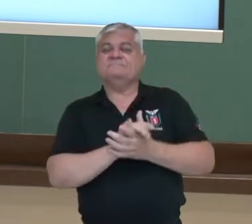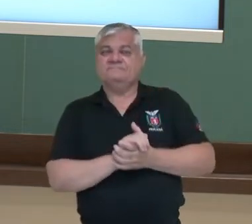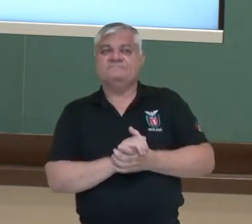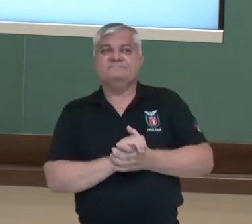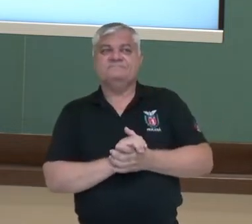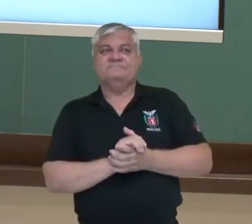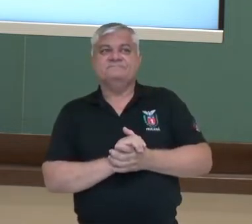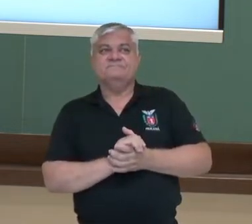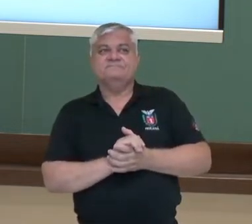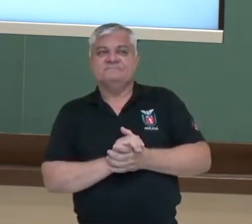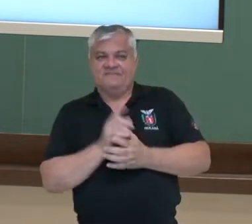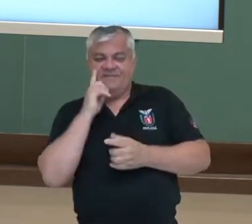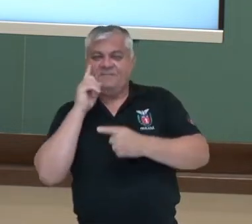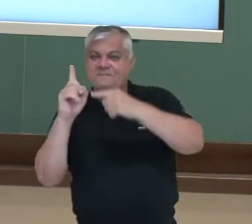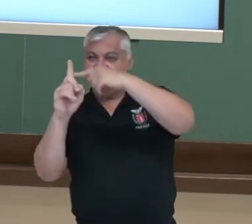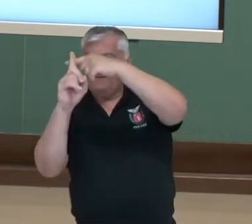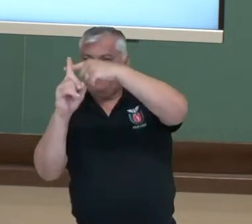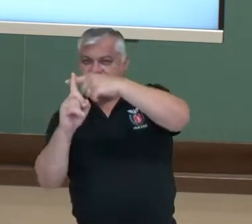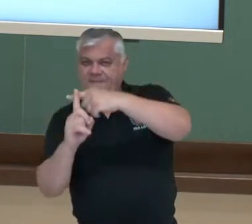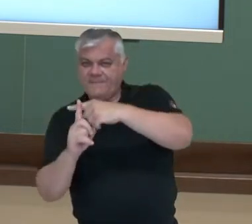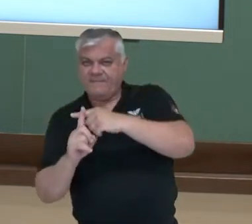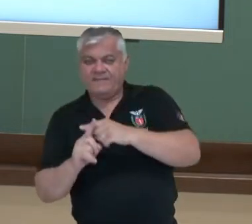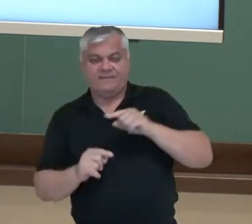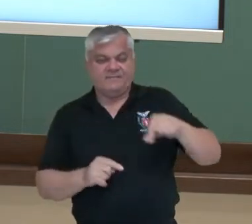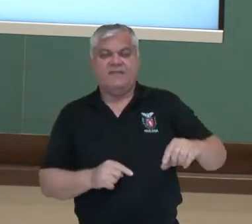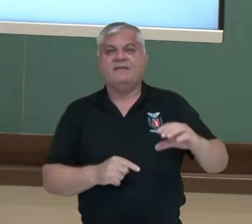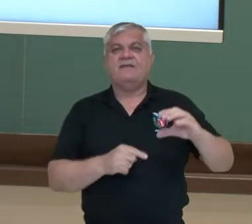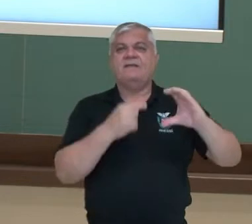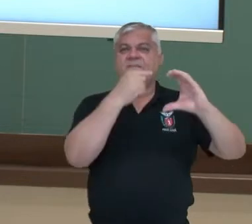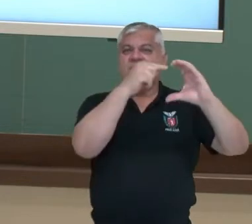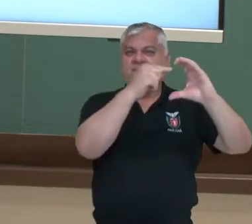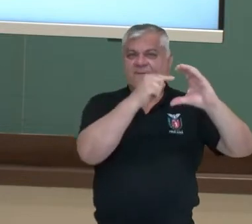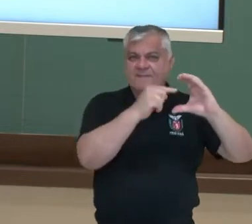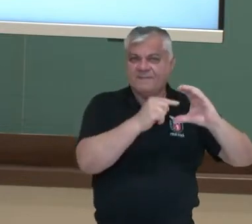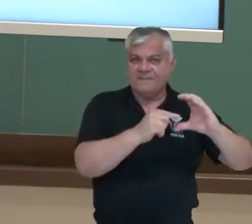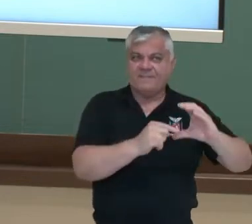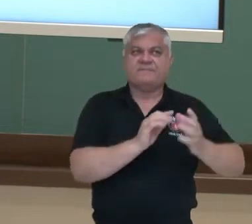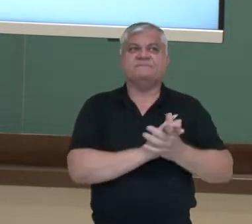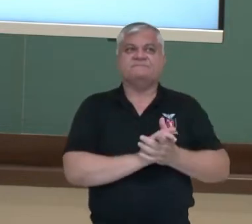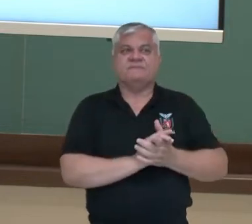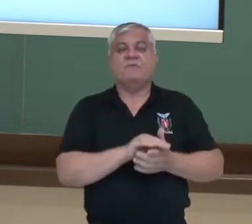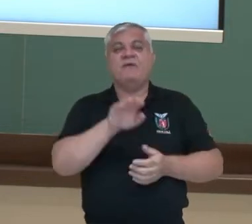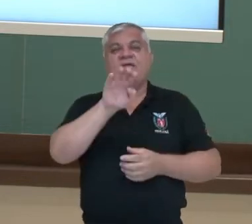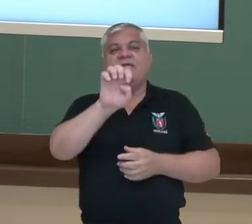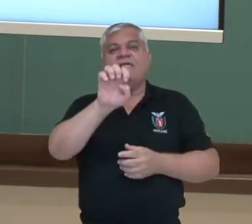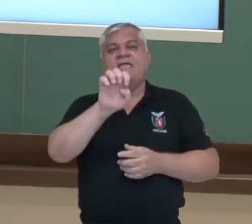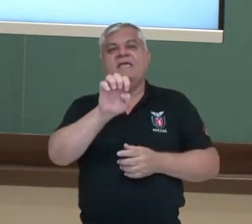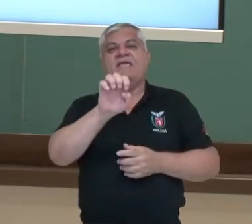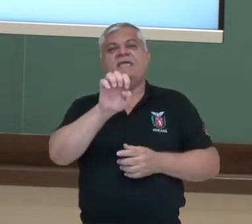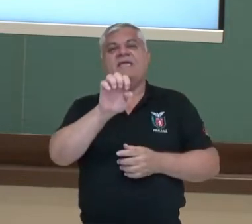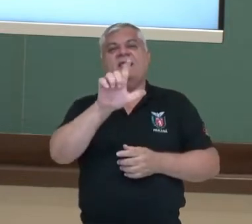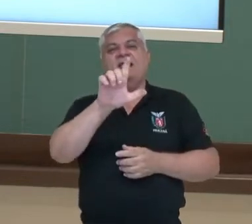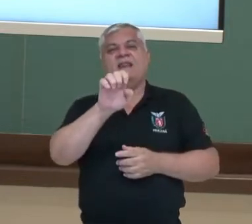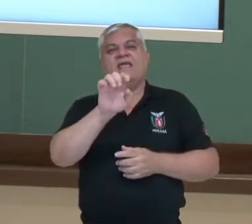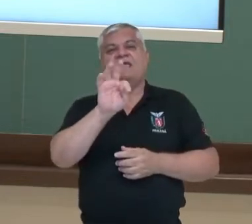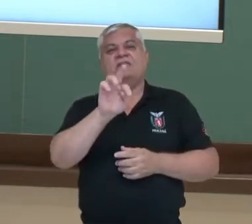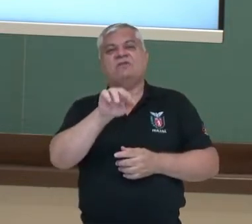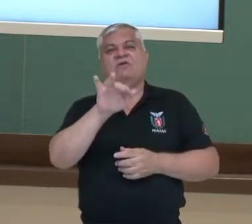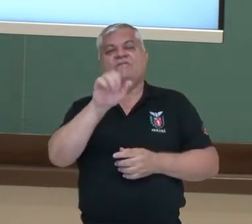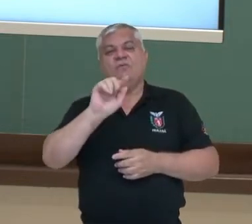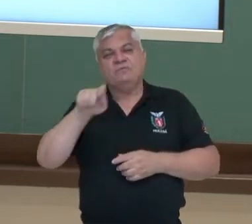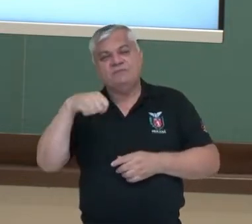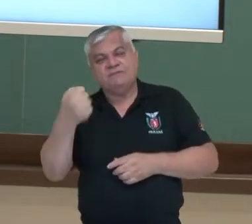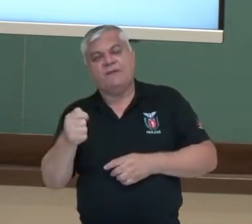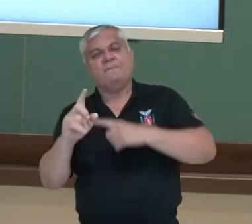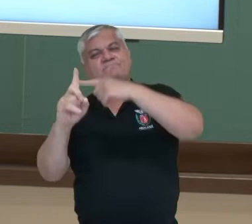positiva, aqui uma densidade de carga positiva, uma densidade de carga negativa. Então, os eletrófilos, eles são